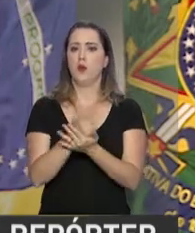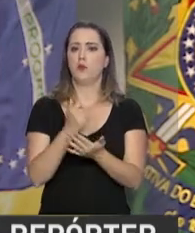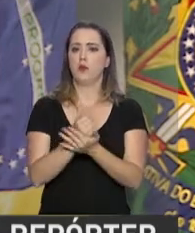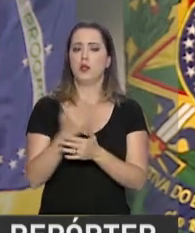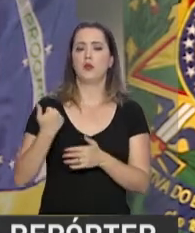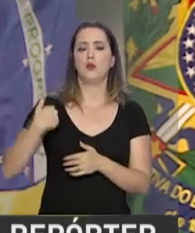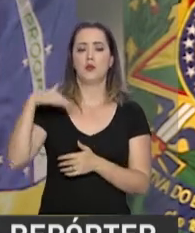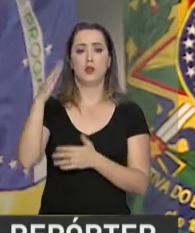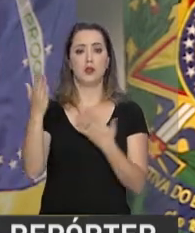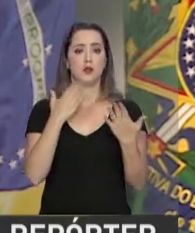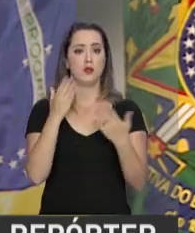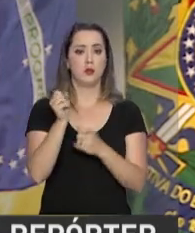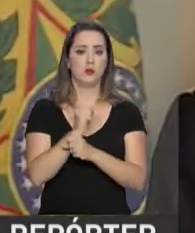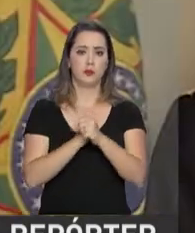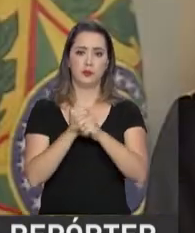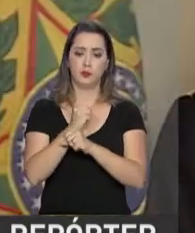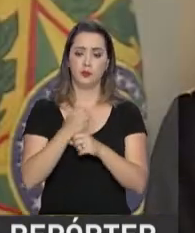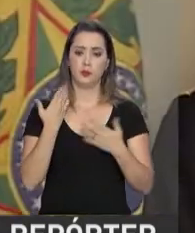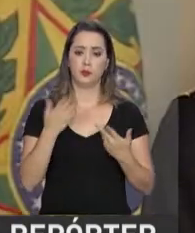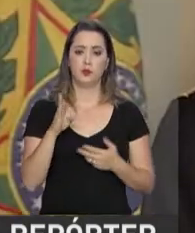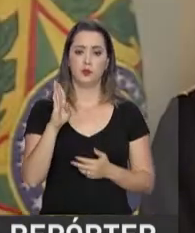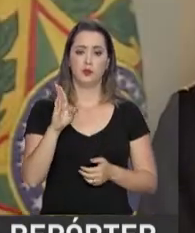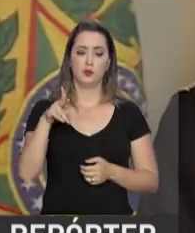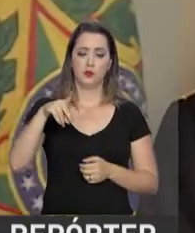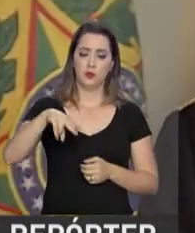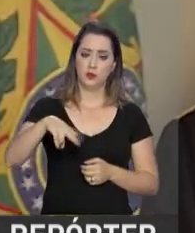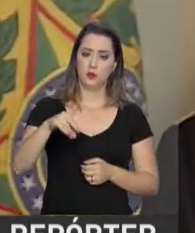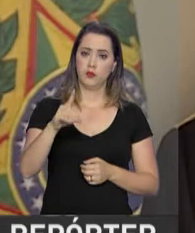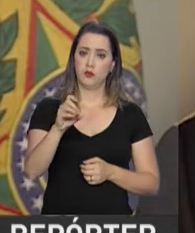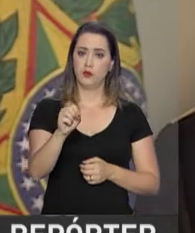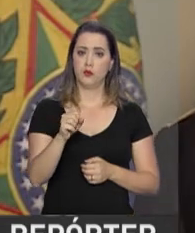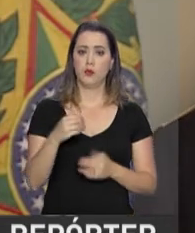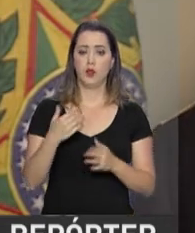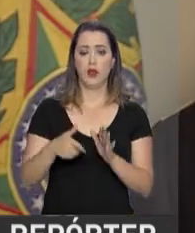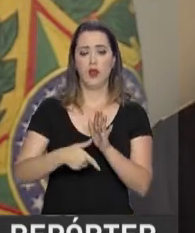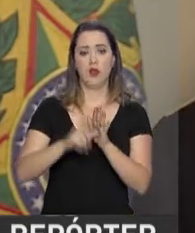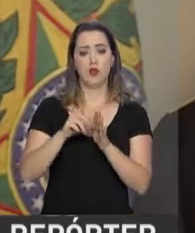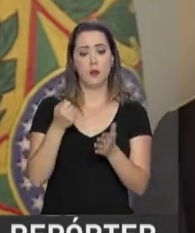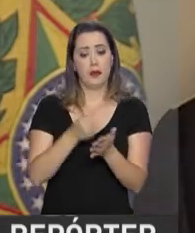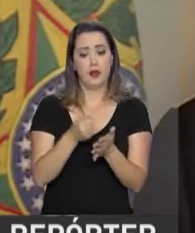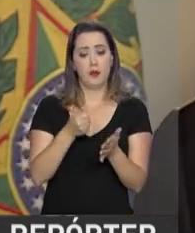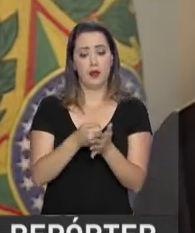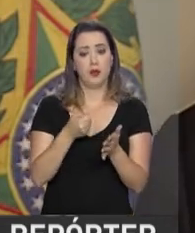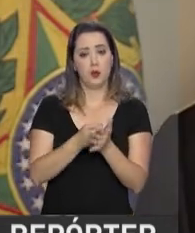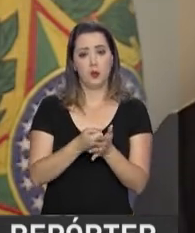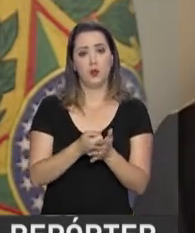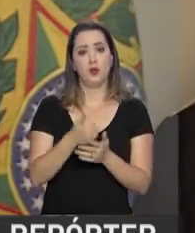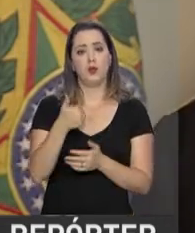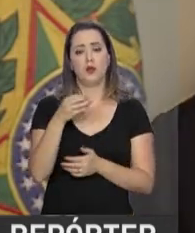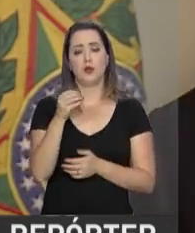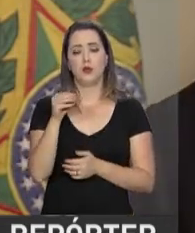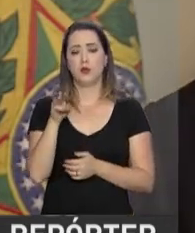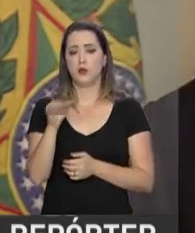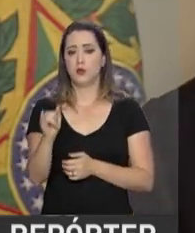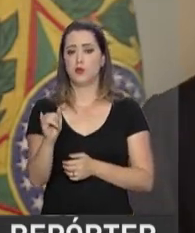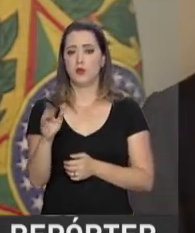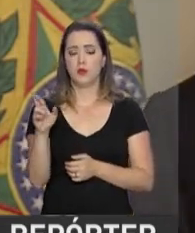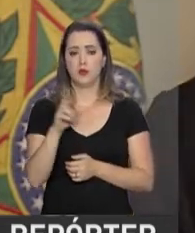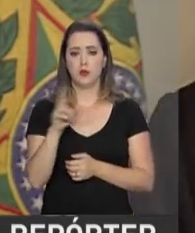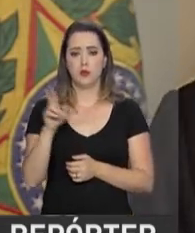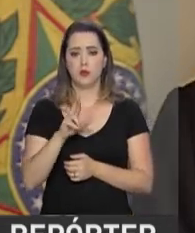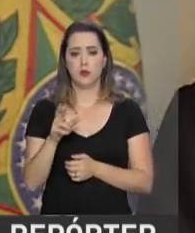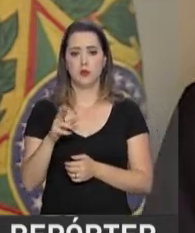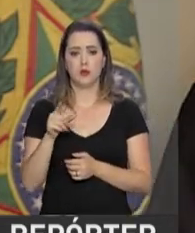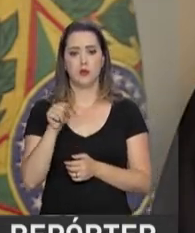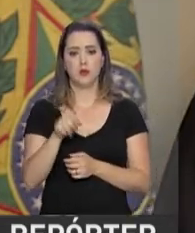que consumia no ano passado bnds antecipou cronograma de pagamentos dos 100 bilhões obtidos pelo